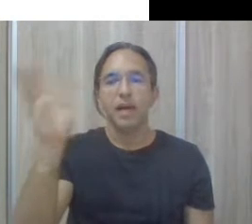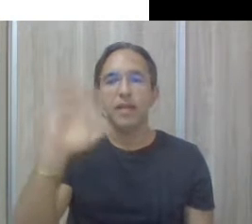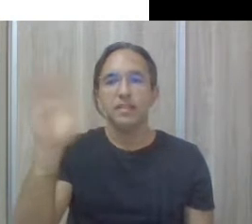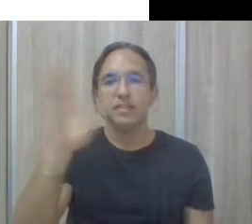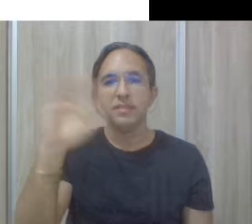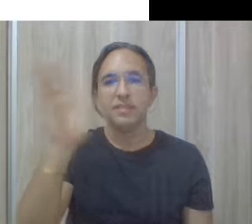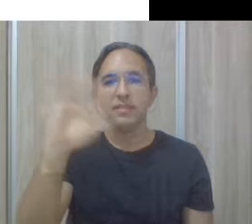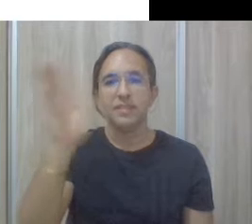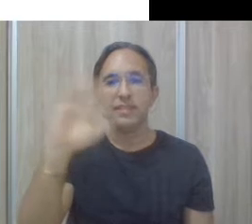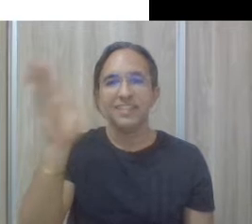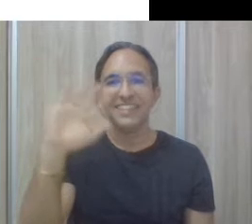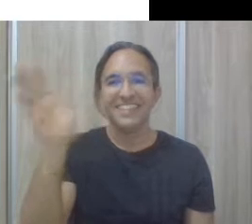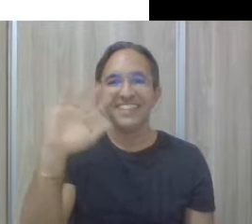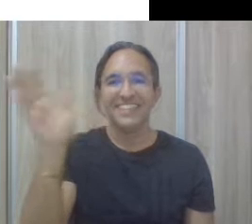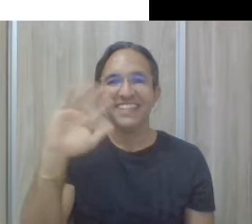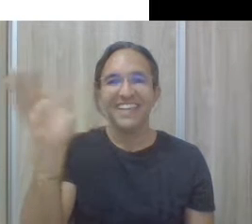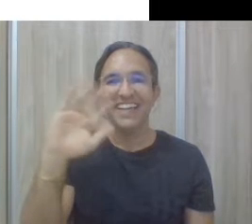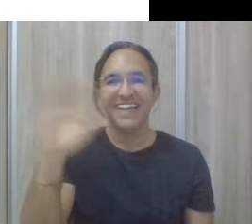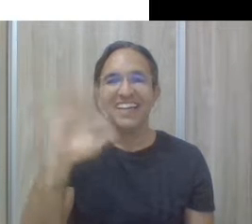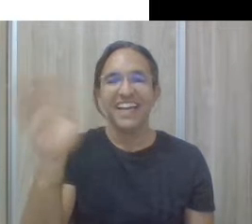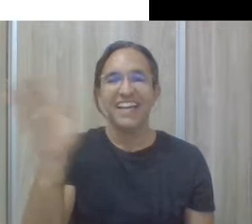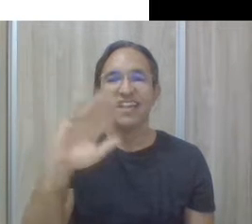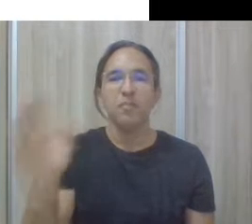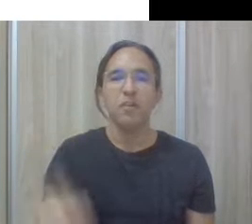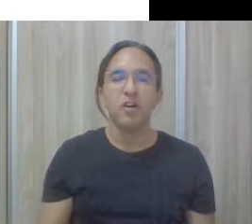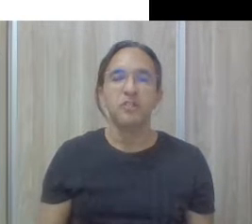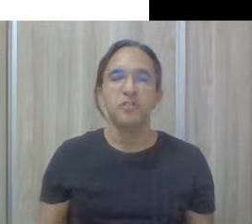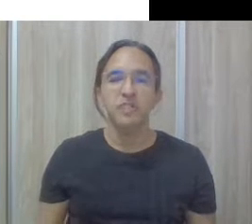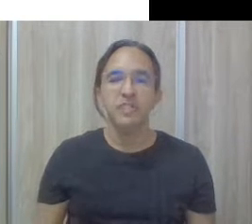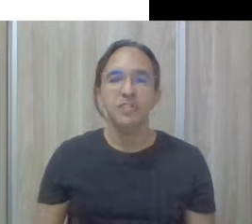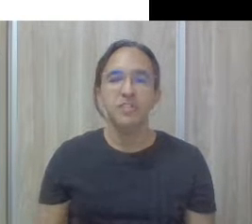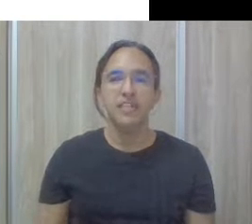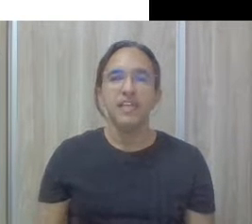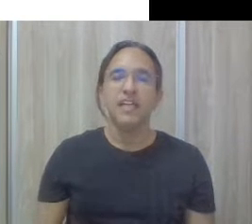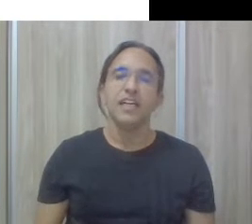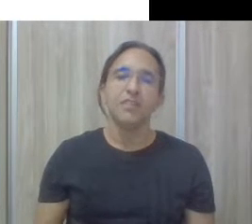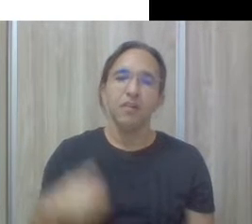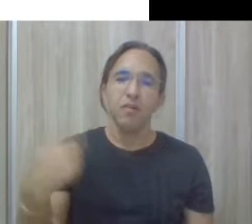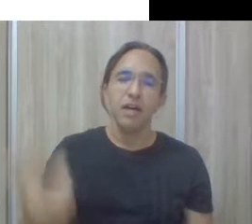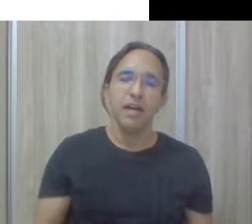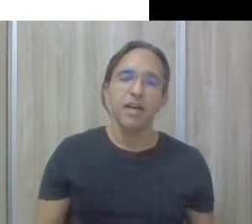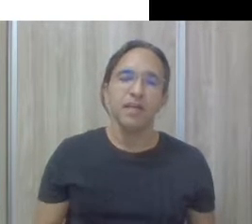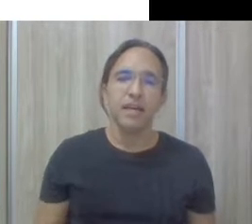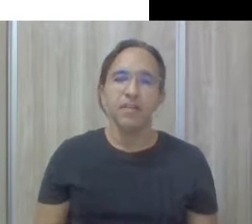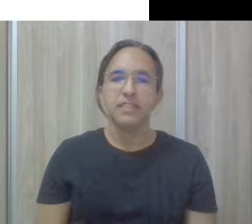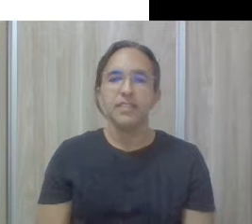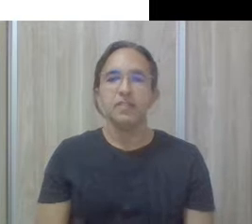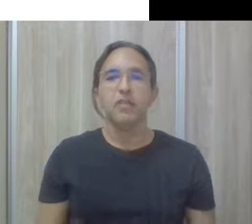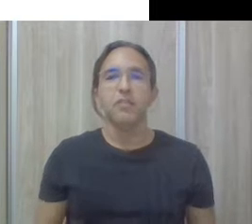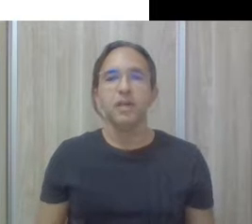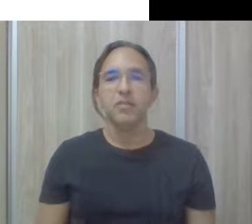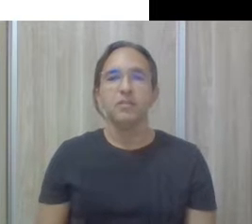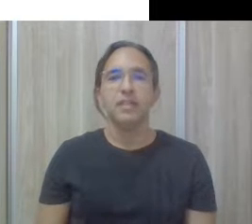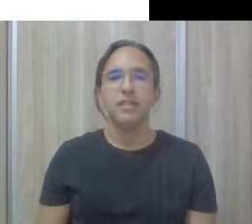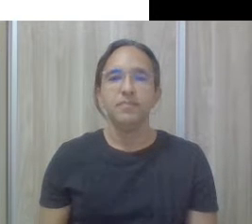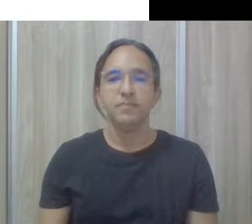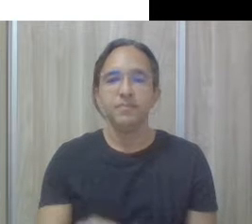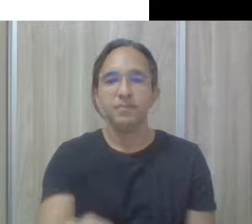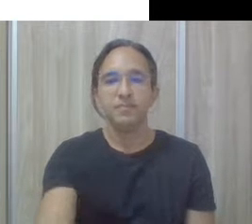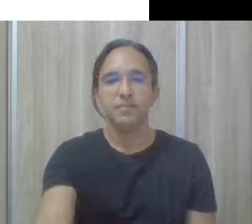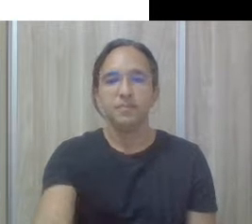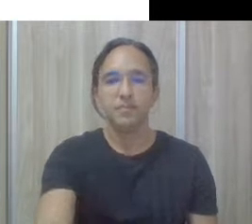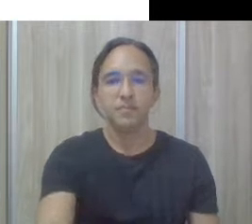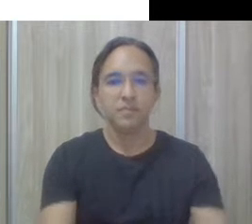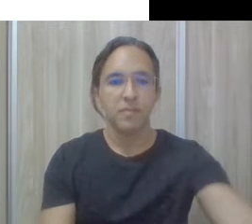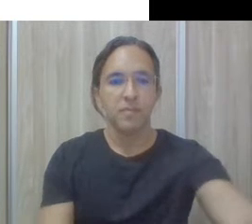Até mais, e até o próximo vídeo. Aí que vai ser a segunda pergunta, né?